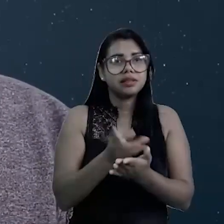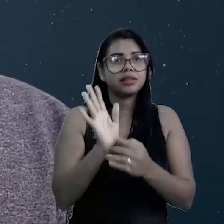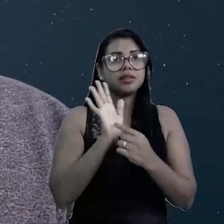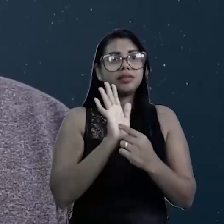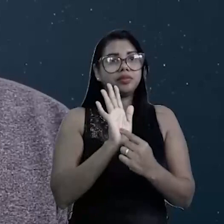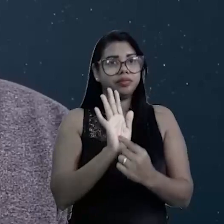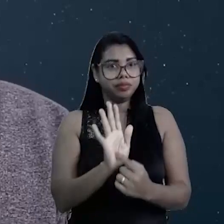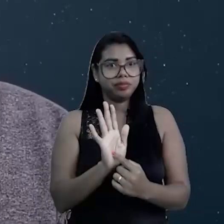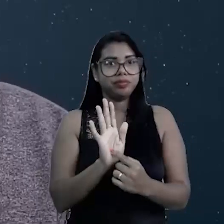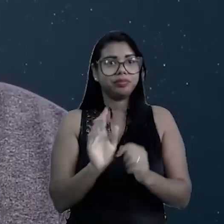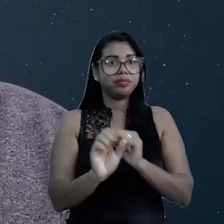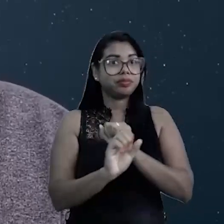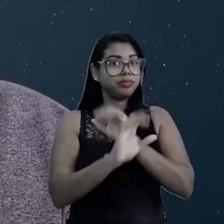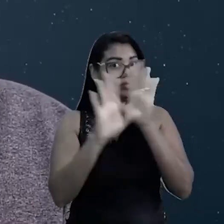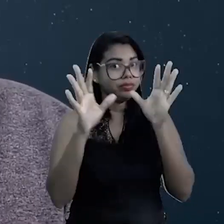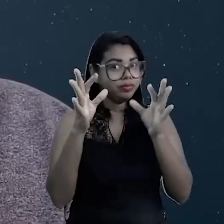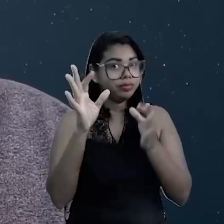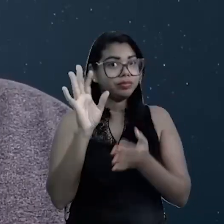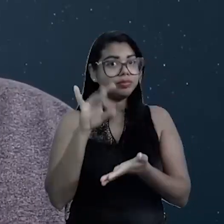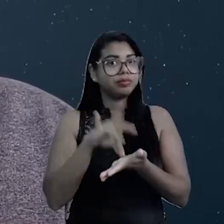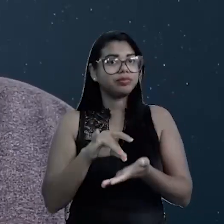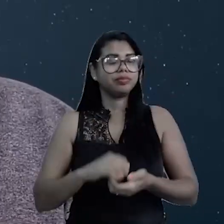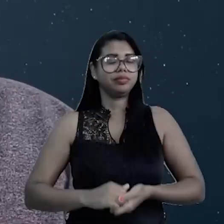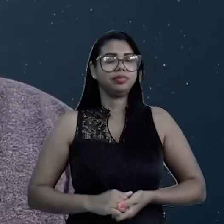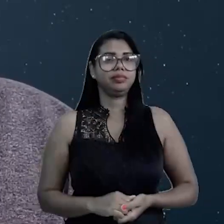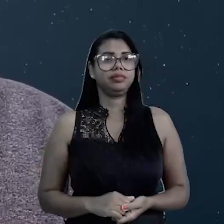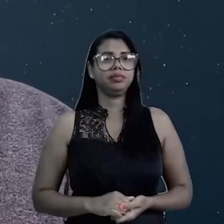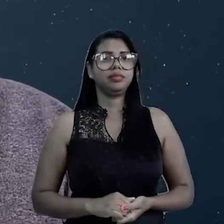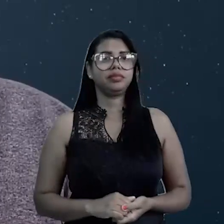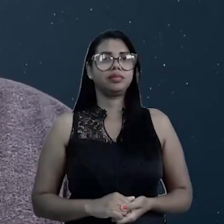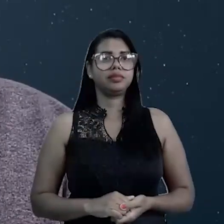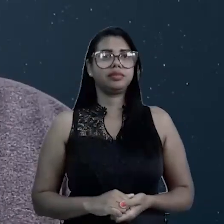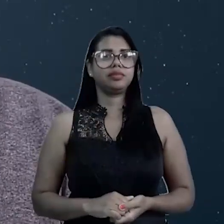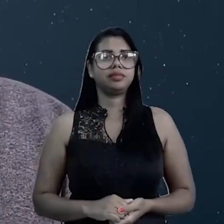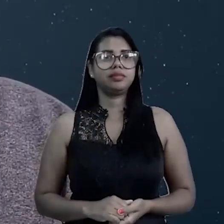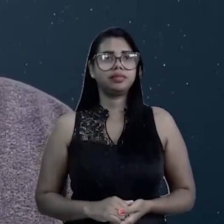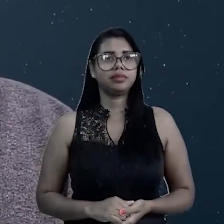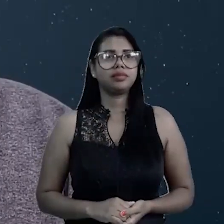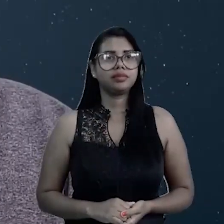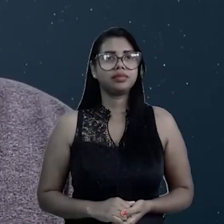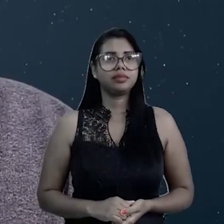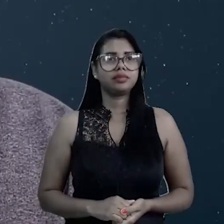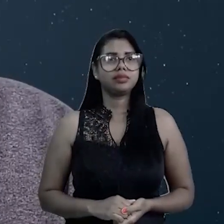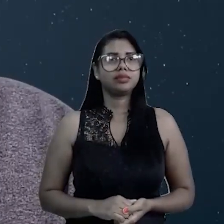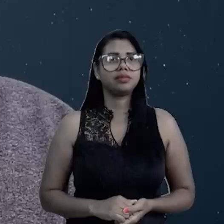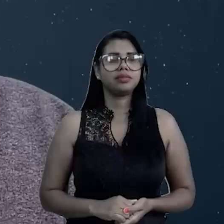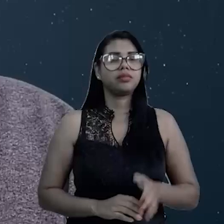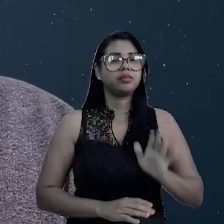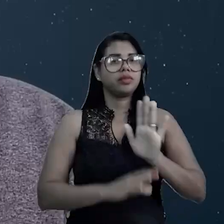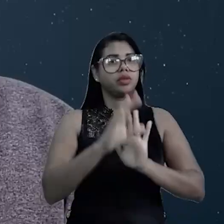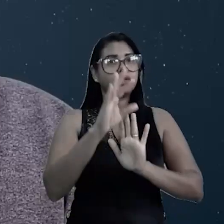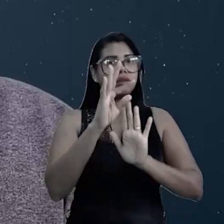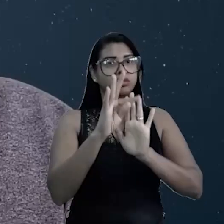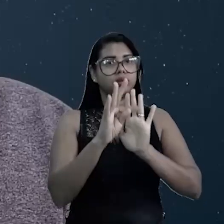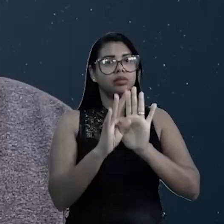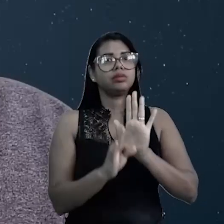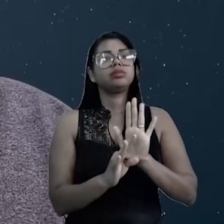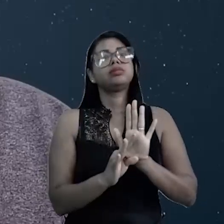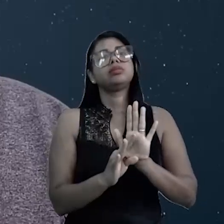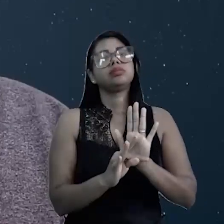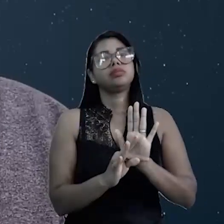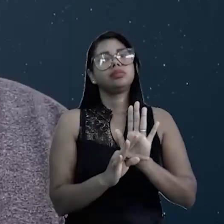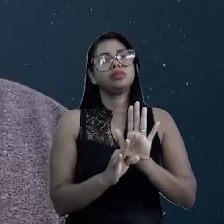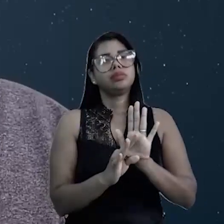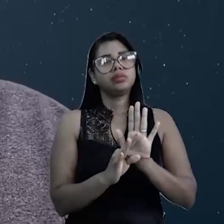taxativo, procure ser afirmativo, tá? Isso garante que o texto ele será